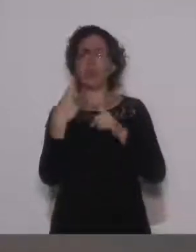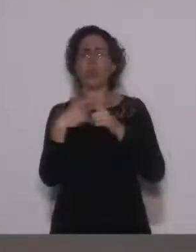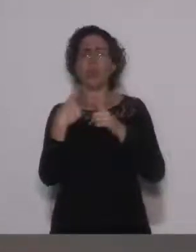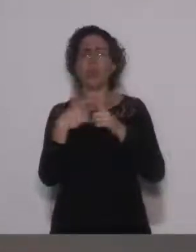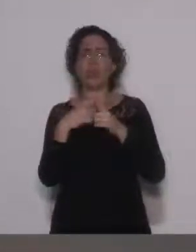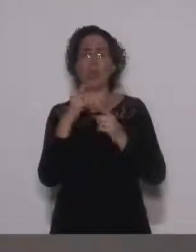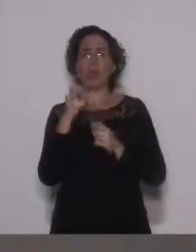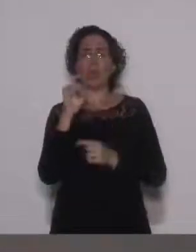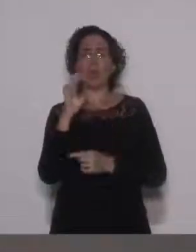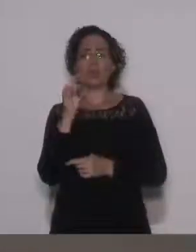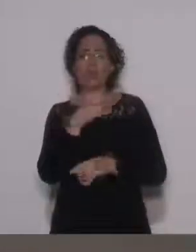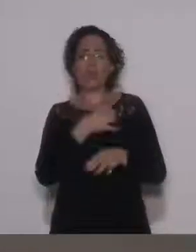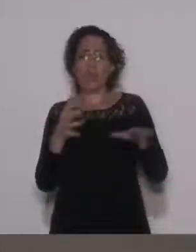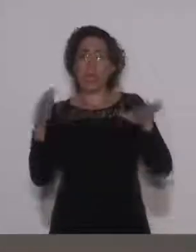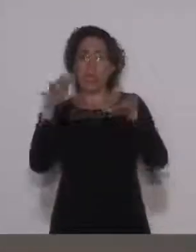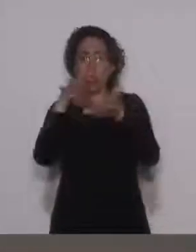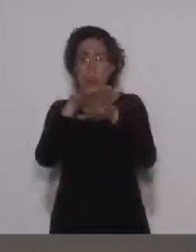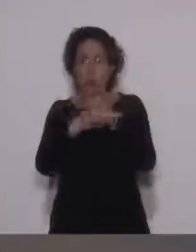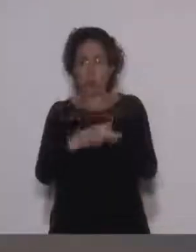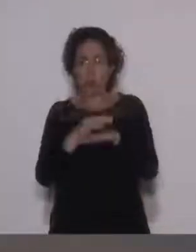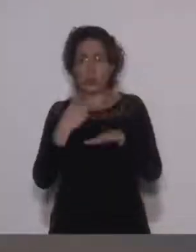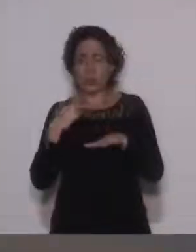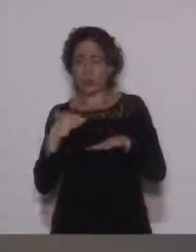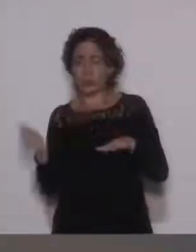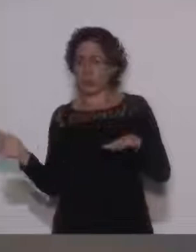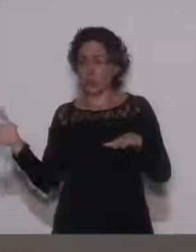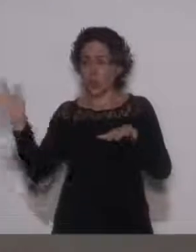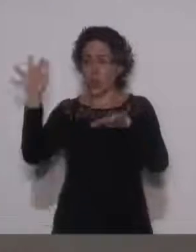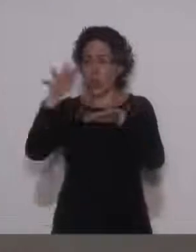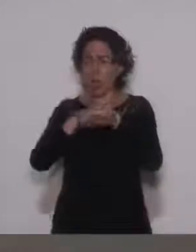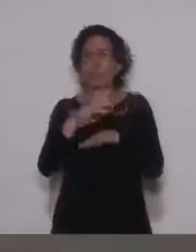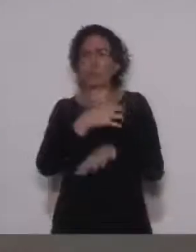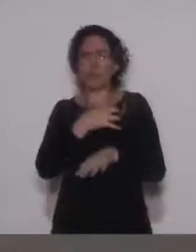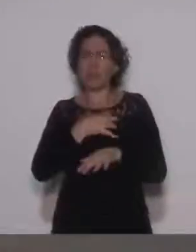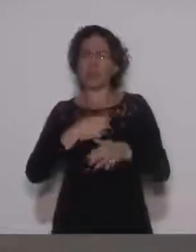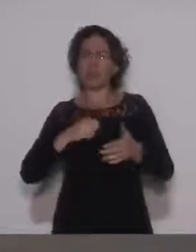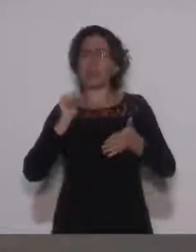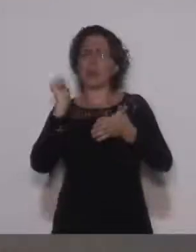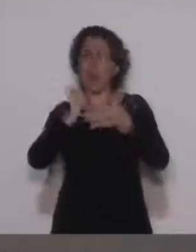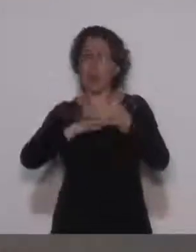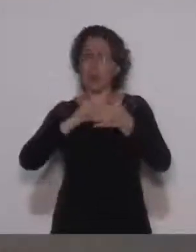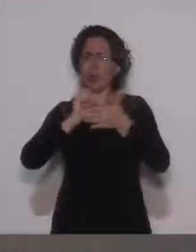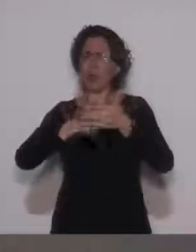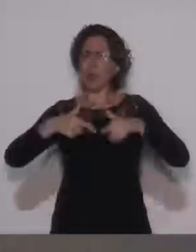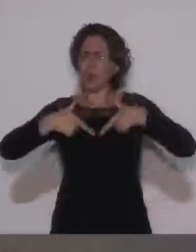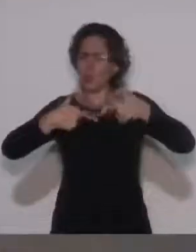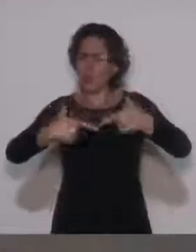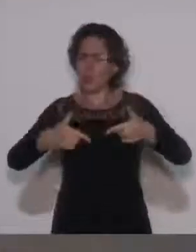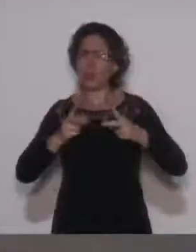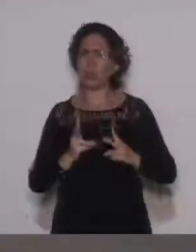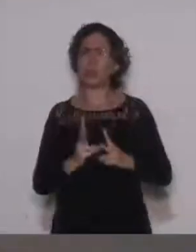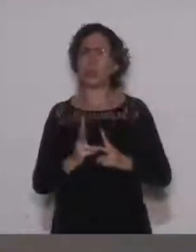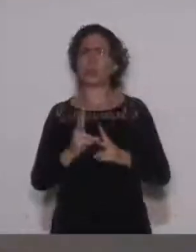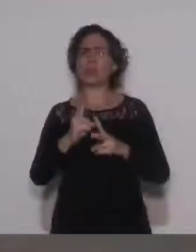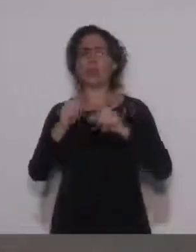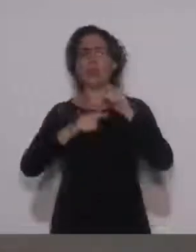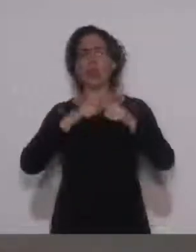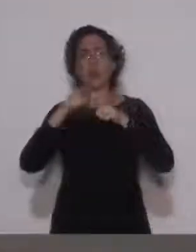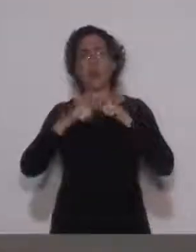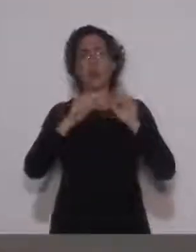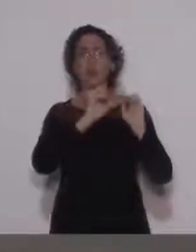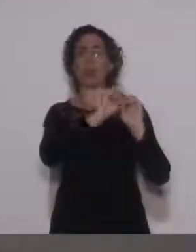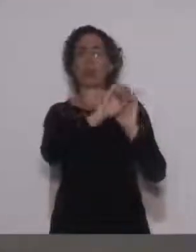sinta na pele a inclusão quando nós somos incluídos, não é? Então que a gente possa lutar sempre pela uma inclusão, um trabalho de